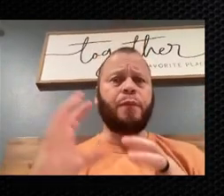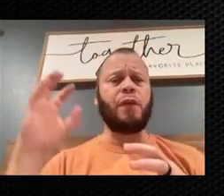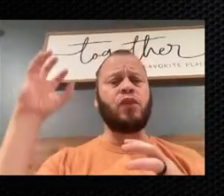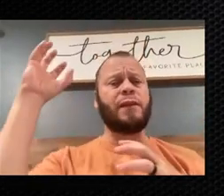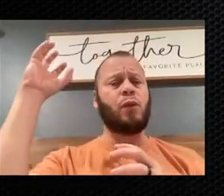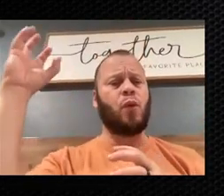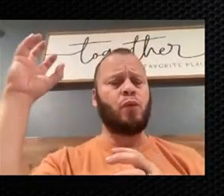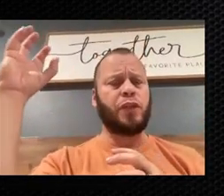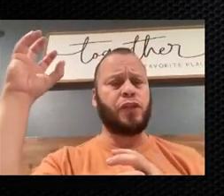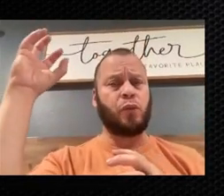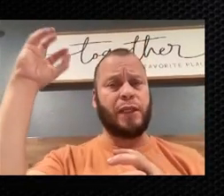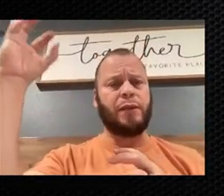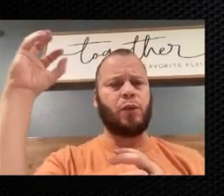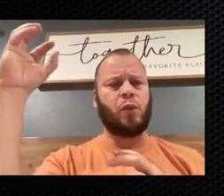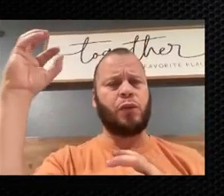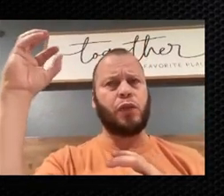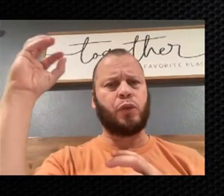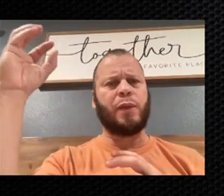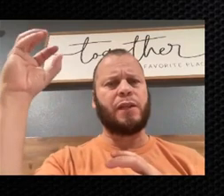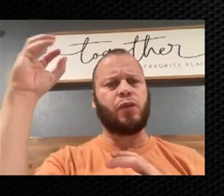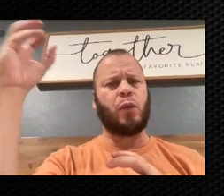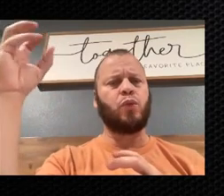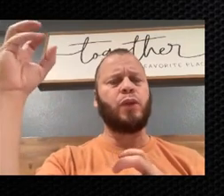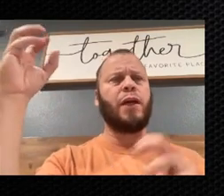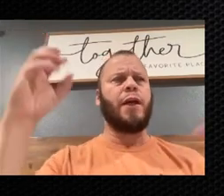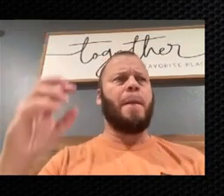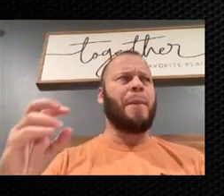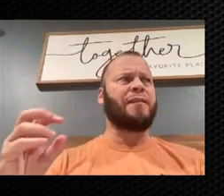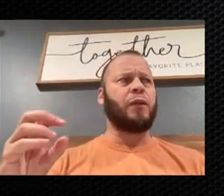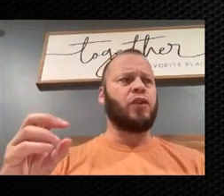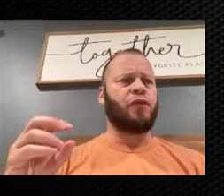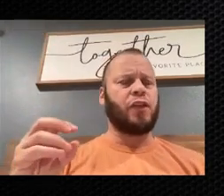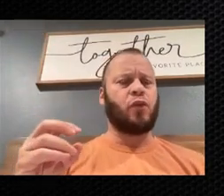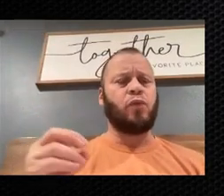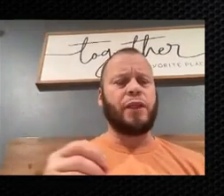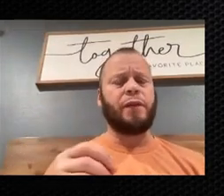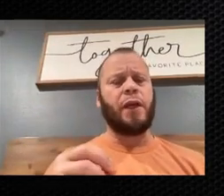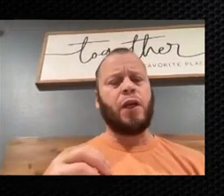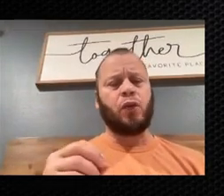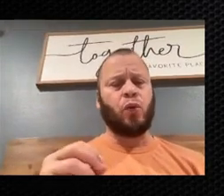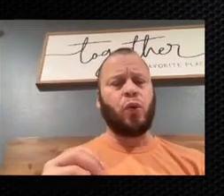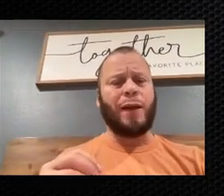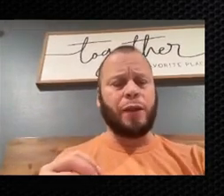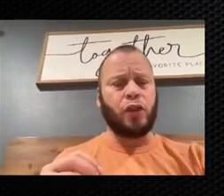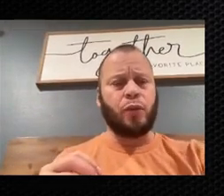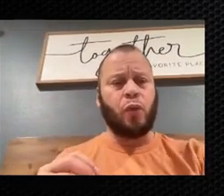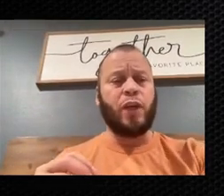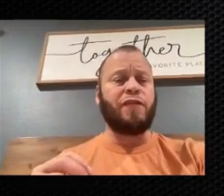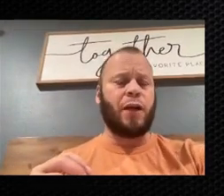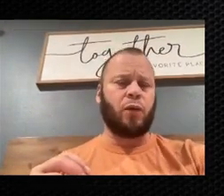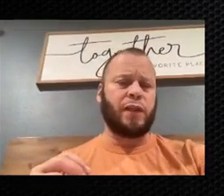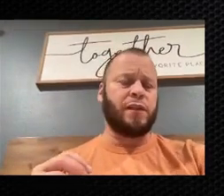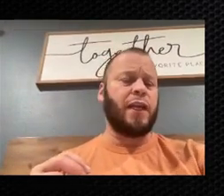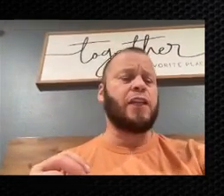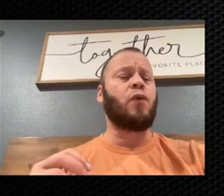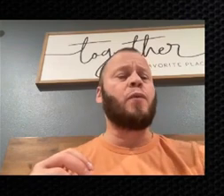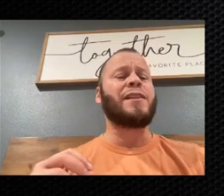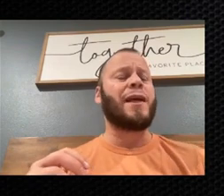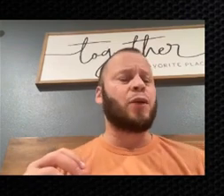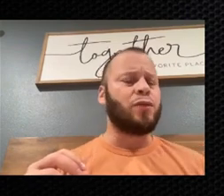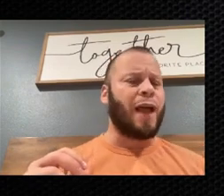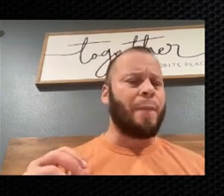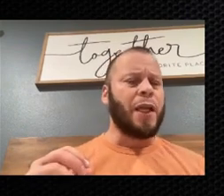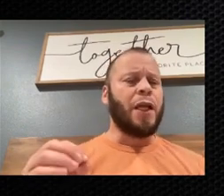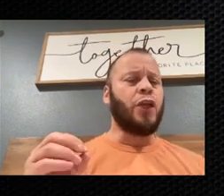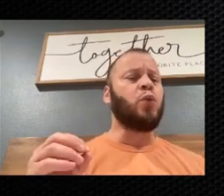você tem um comunista um líder do comunismo no Brasil que é o Lula batendo de frente como líder do globalismo o que vai acontecer eles